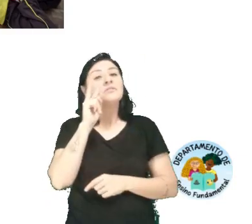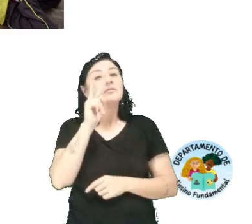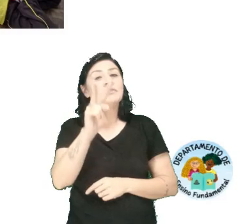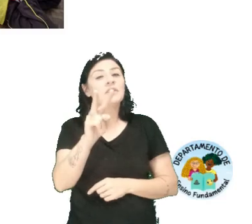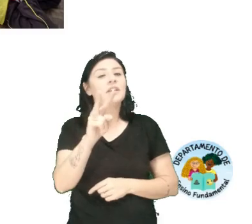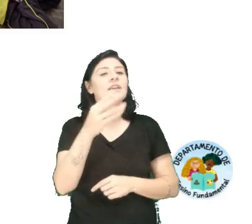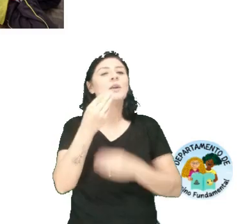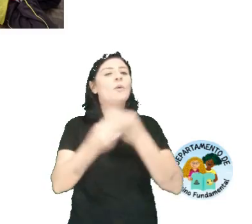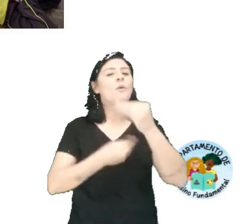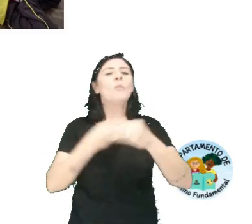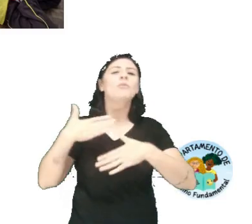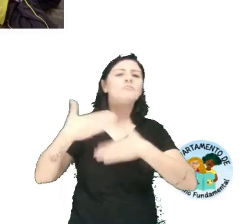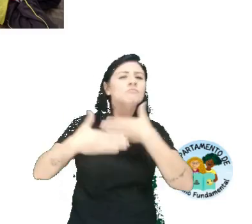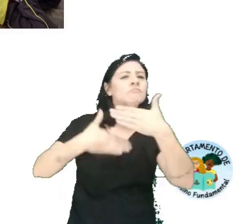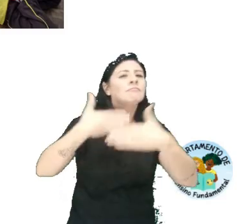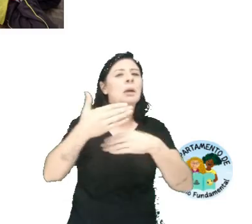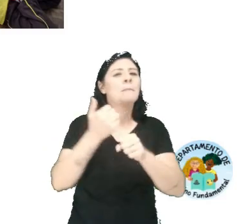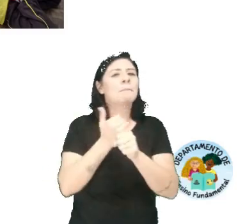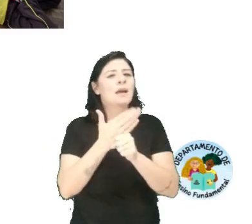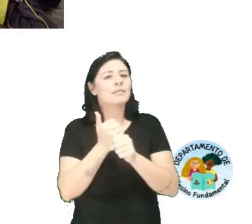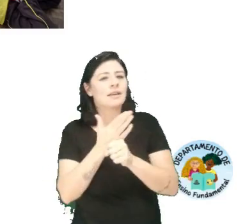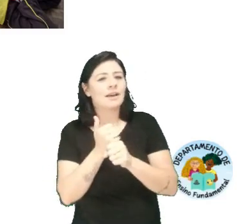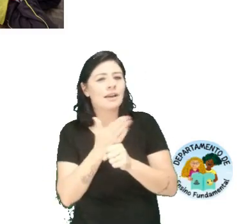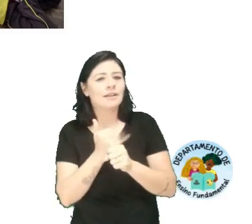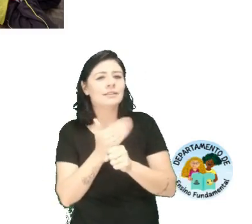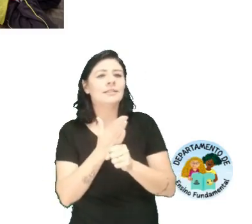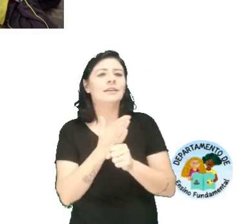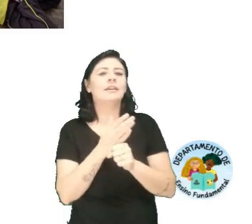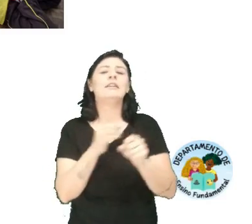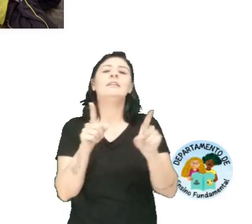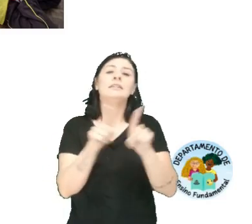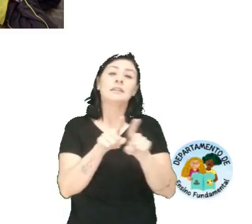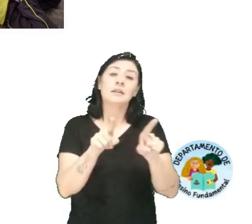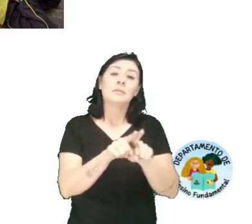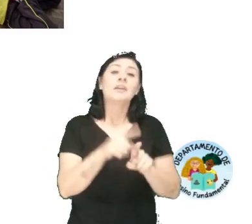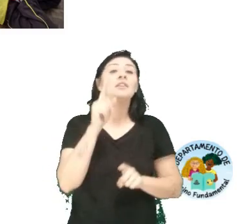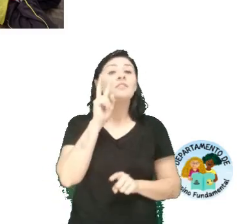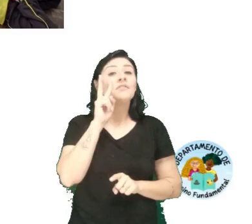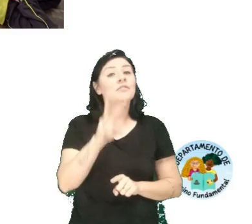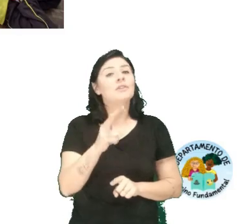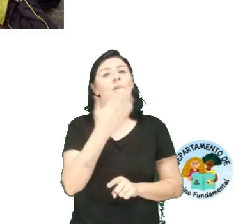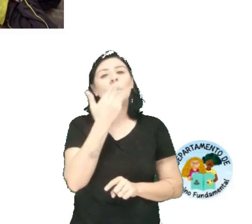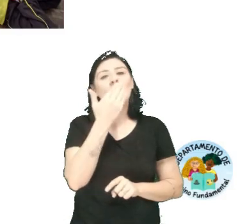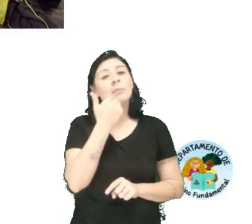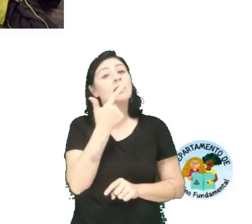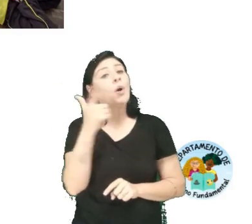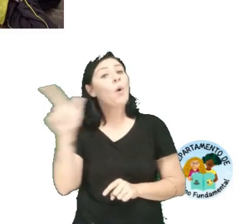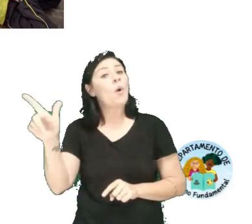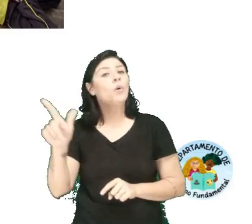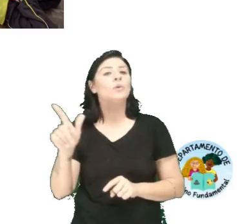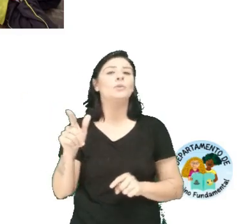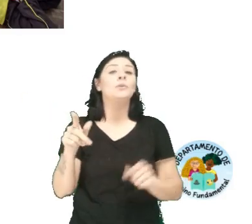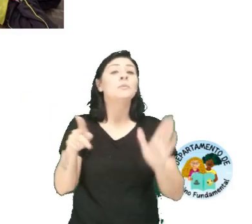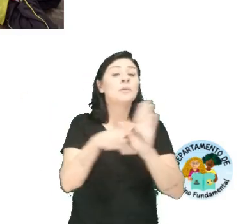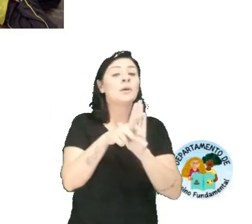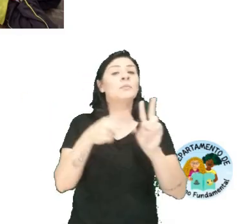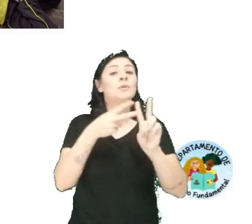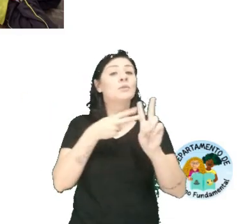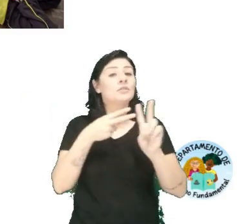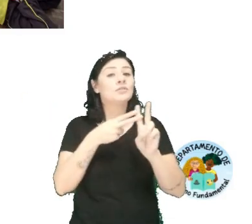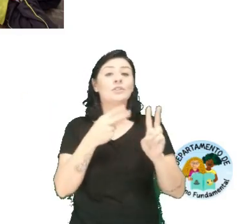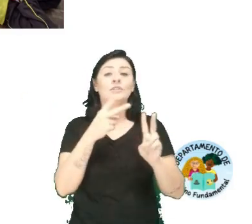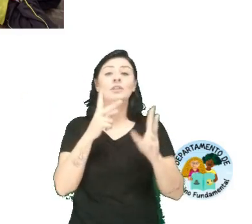doce, assim como o cultivo de outros alimentos, né, que é feito pelos povos indígenas,